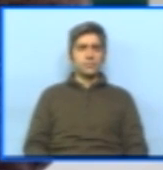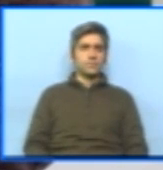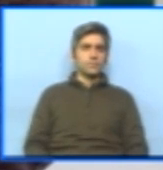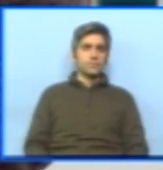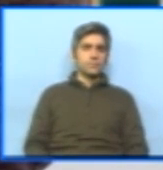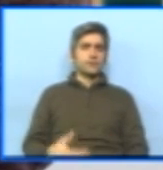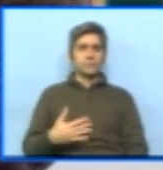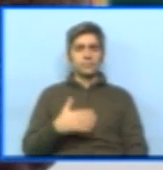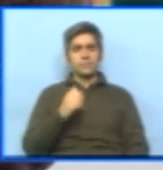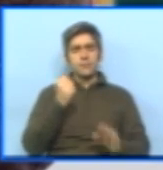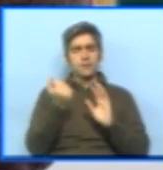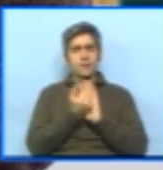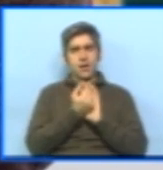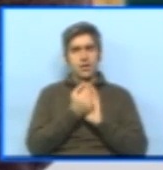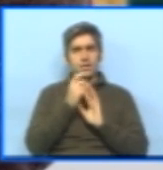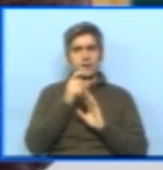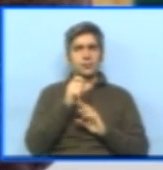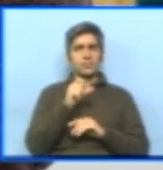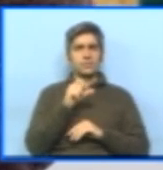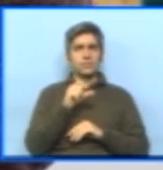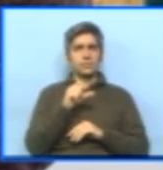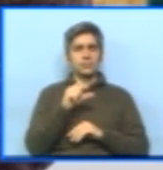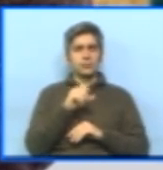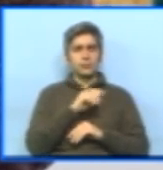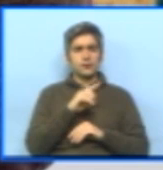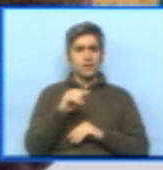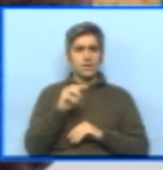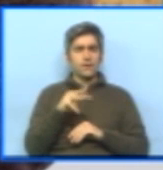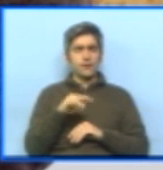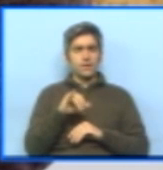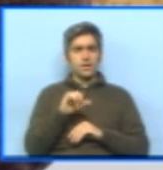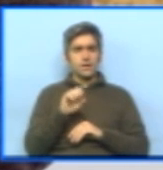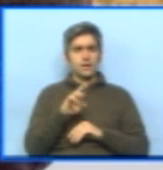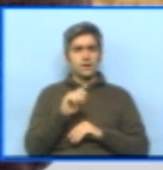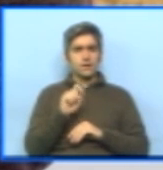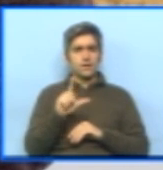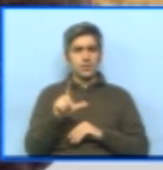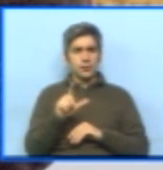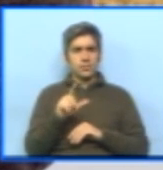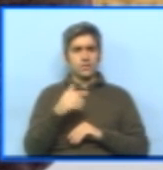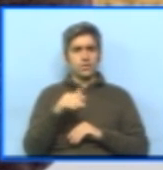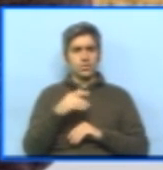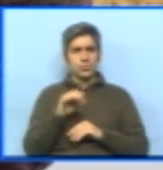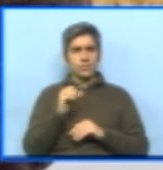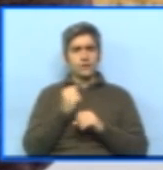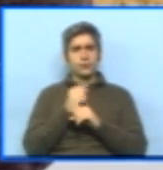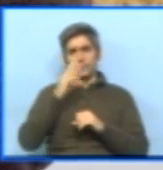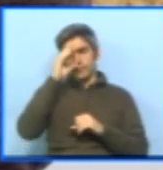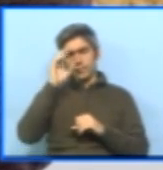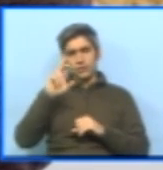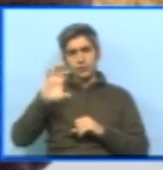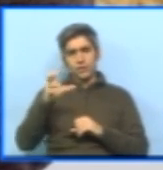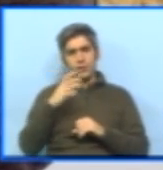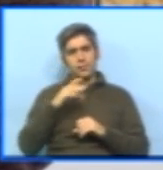uma marca da Quaresma em São Miguel, até por esta característica de haver tolerância por parte dos funcionários do Governo